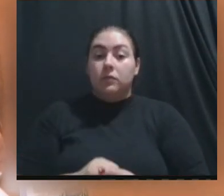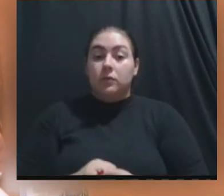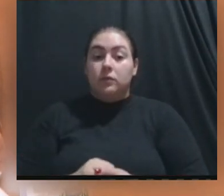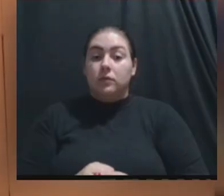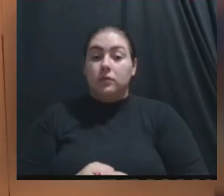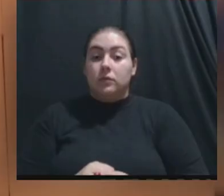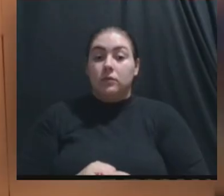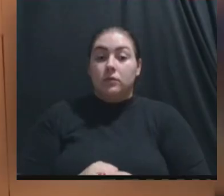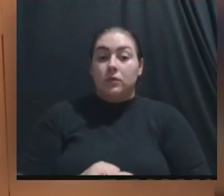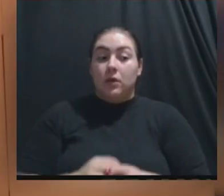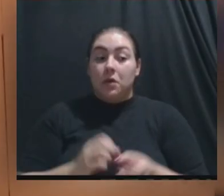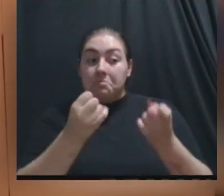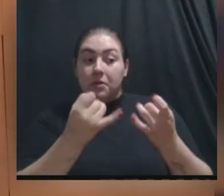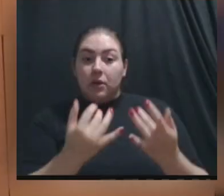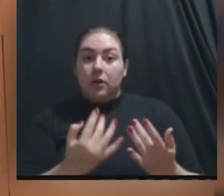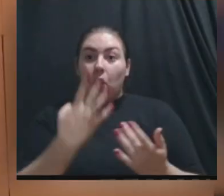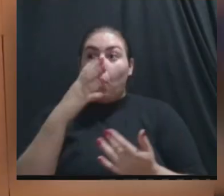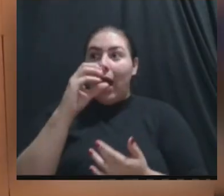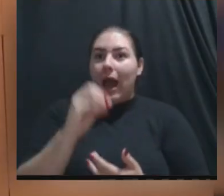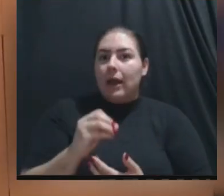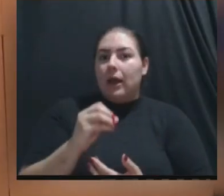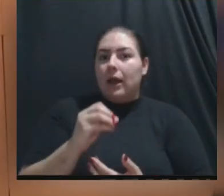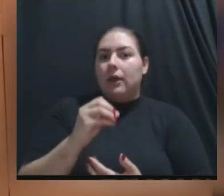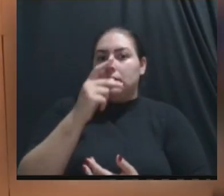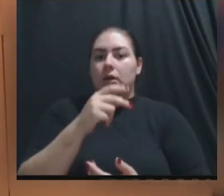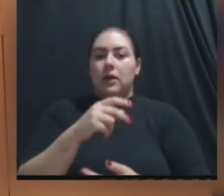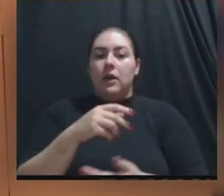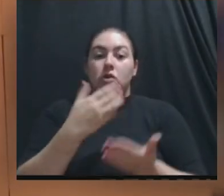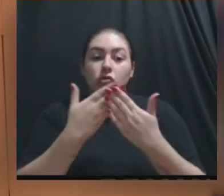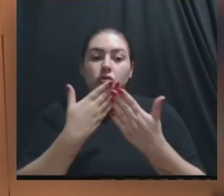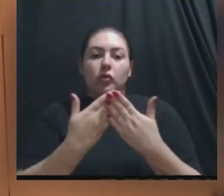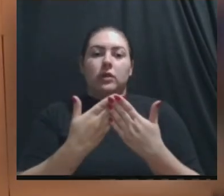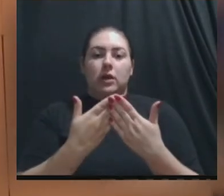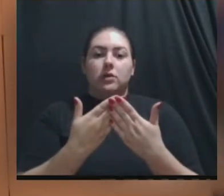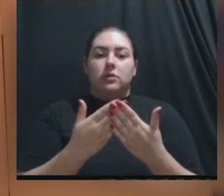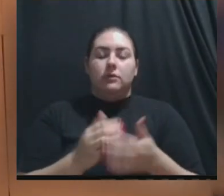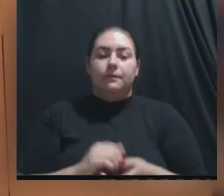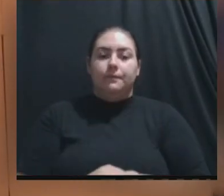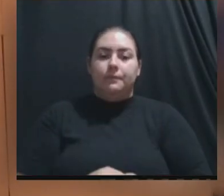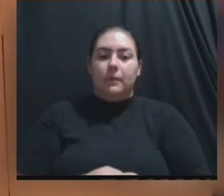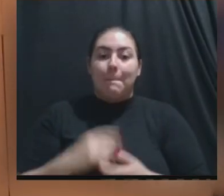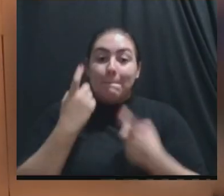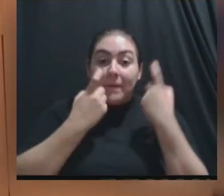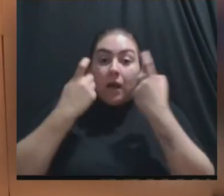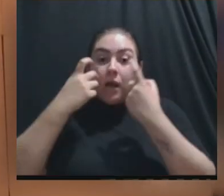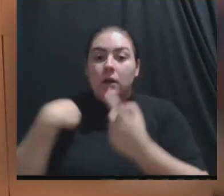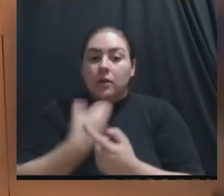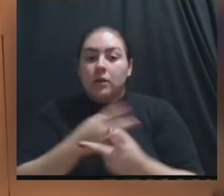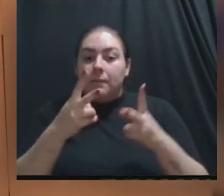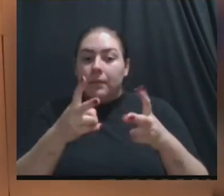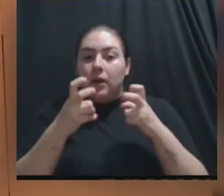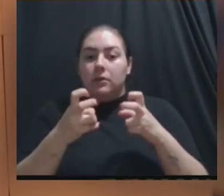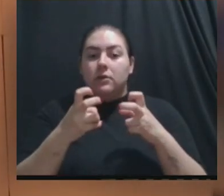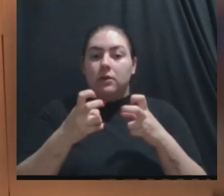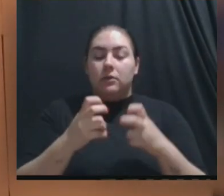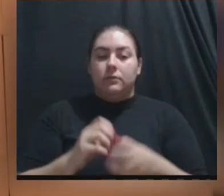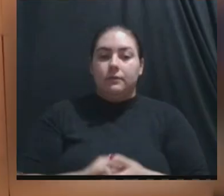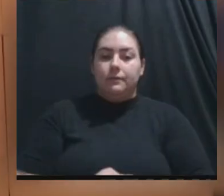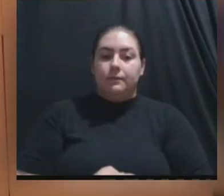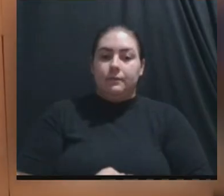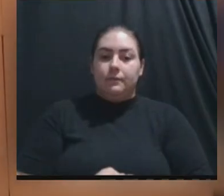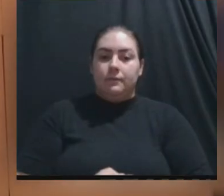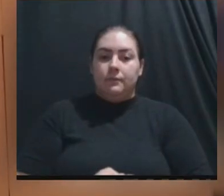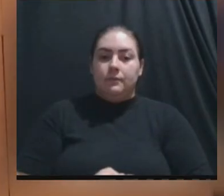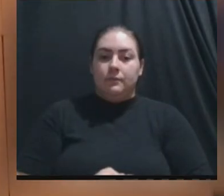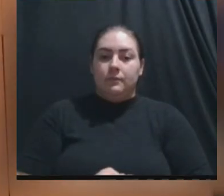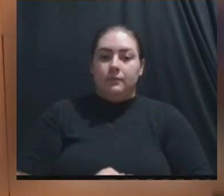estudantes matriculados. A preocupação hoje que nós temos visto, né, na Secretaria de Educação é sobre o baixo índice